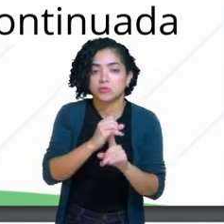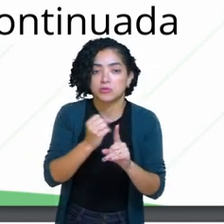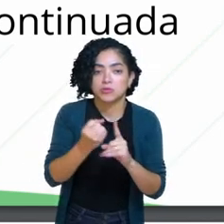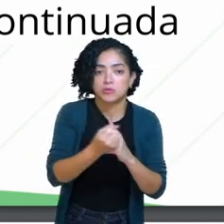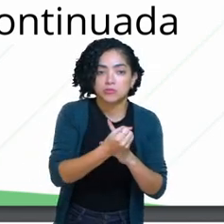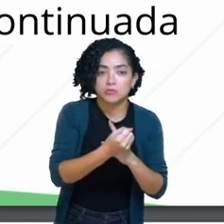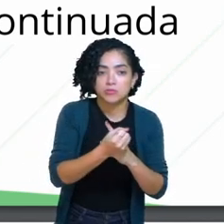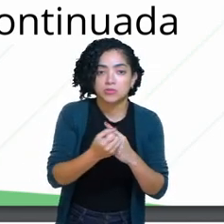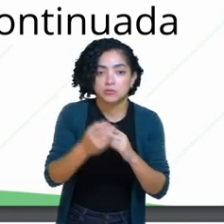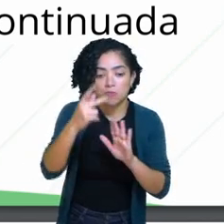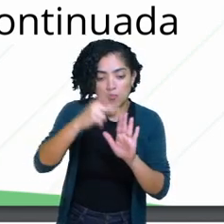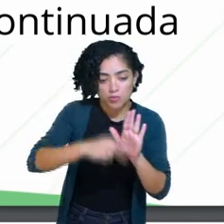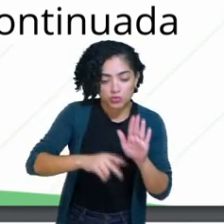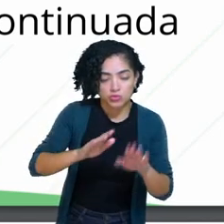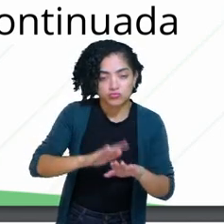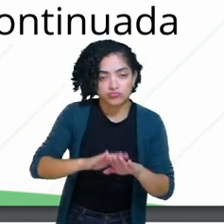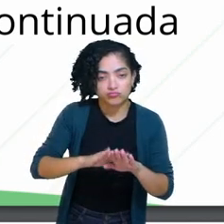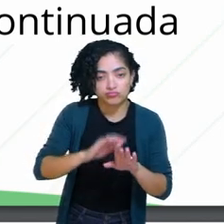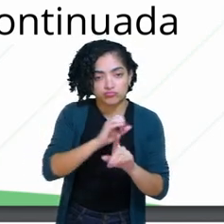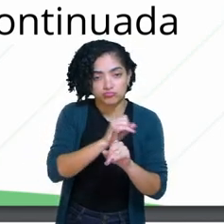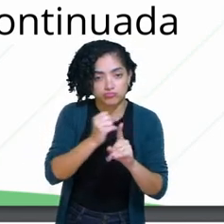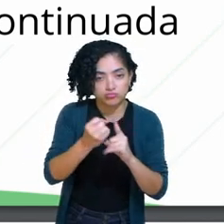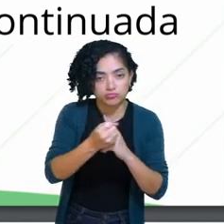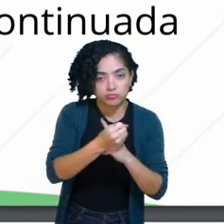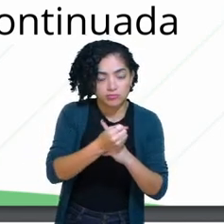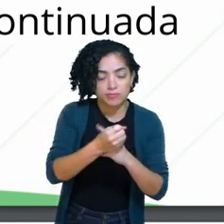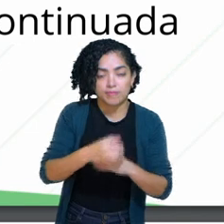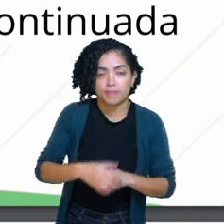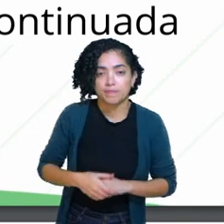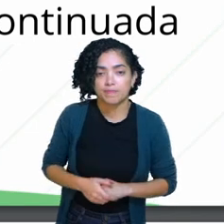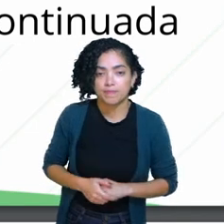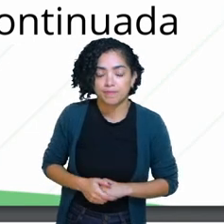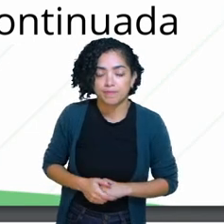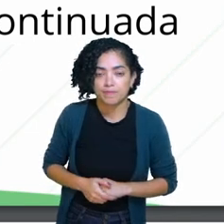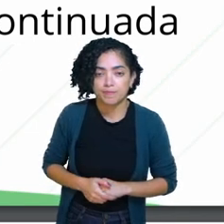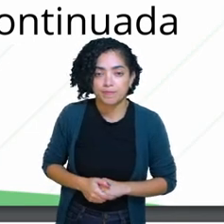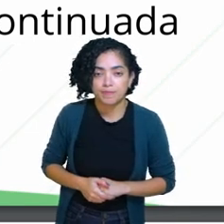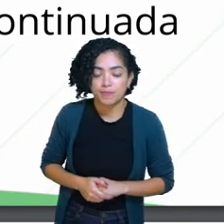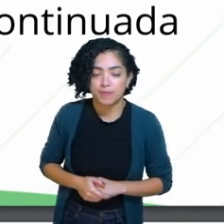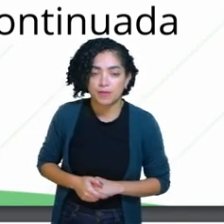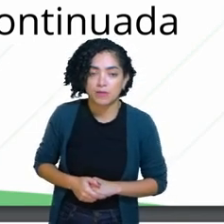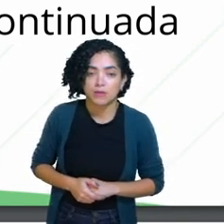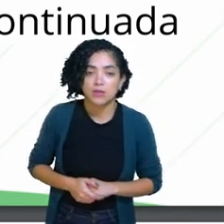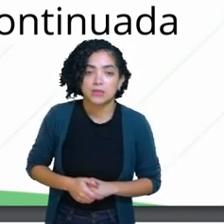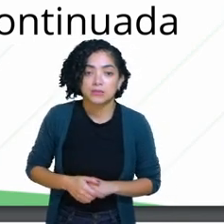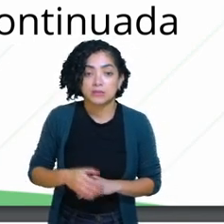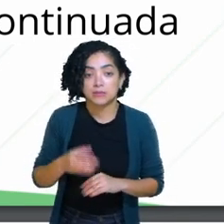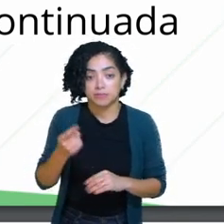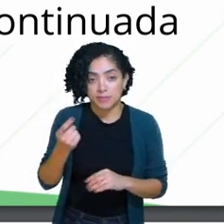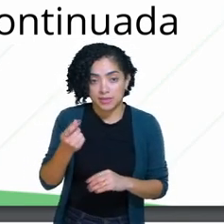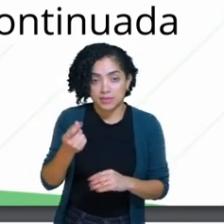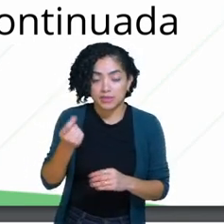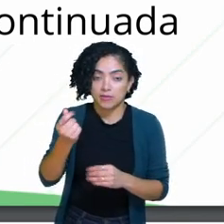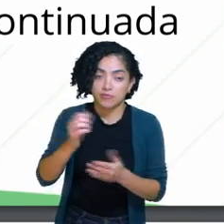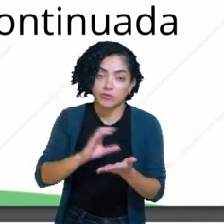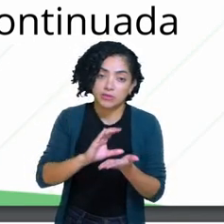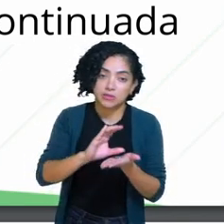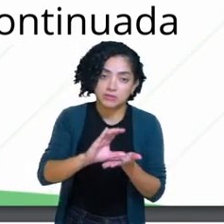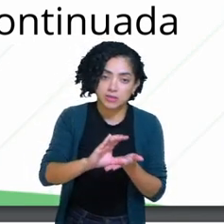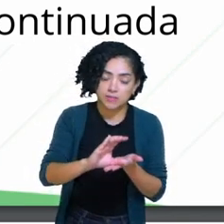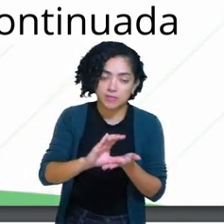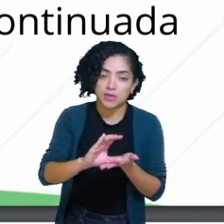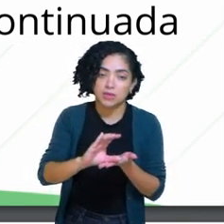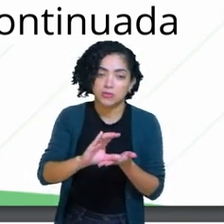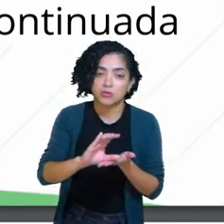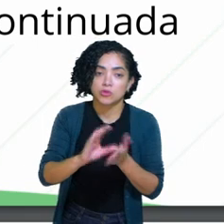projeto de sociedade acerca da formação Eh claro a questão do financiamento está previsto inclusive no plano